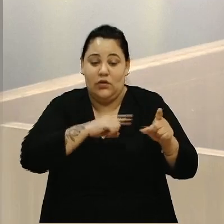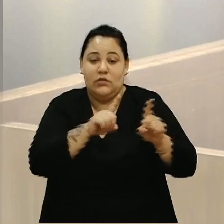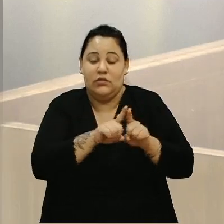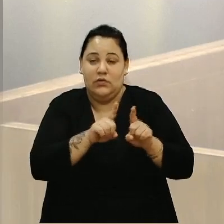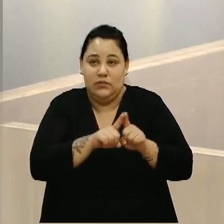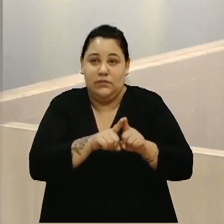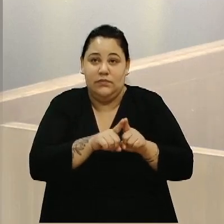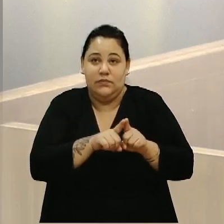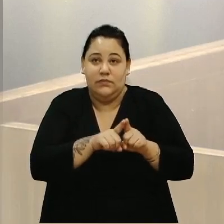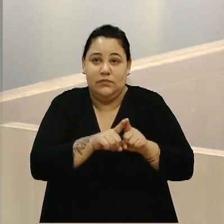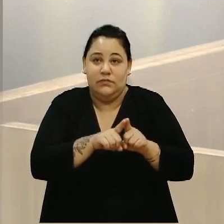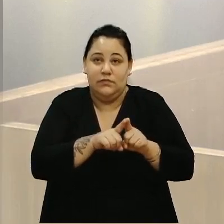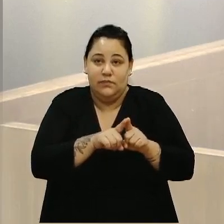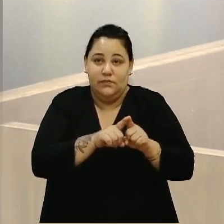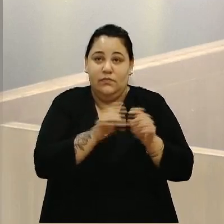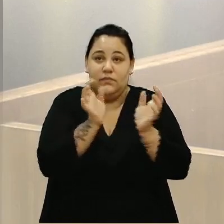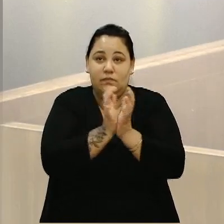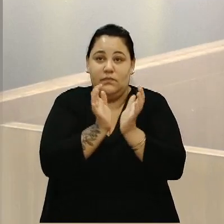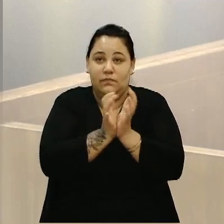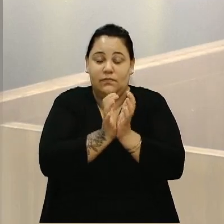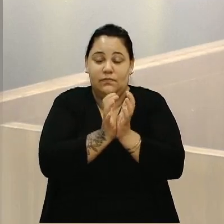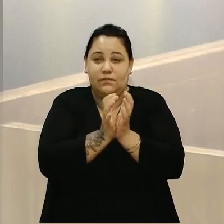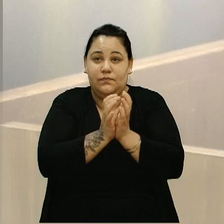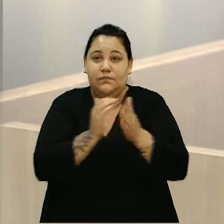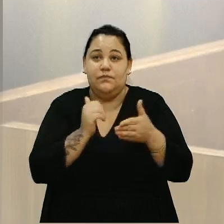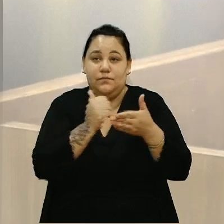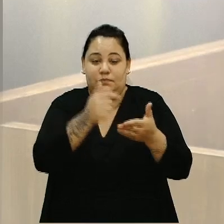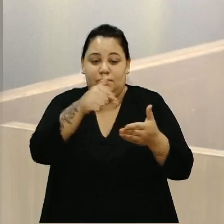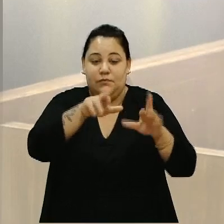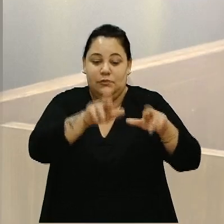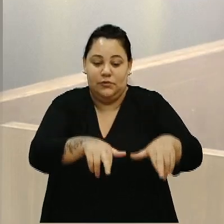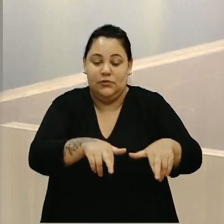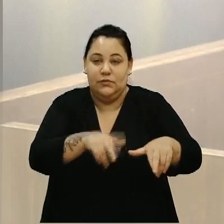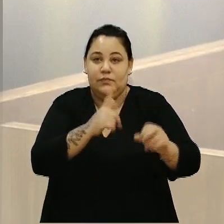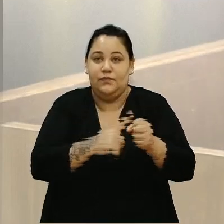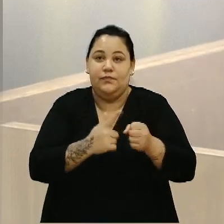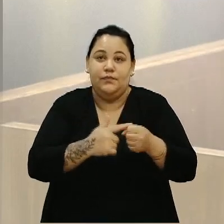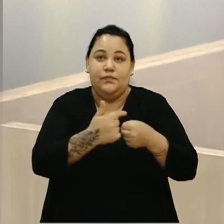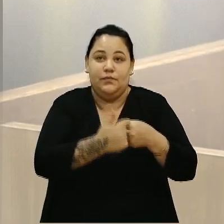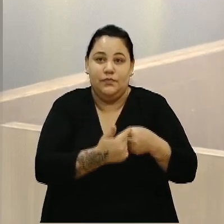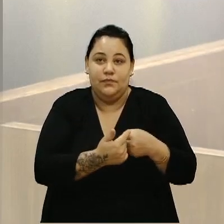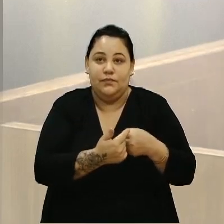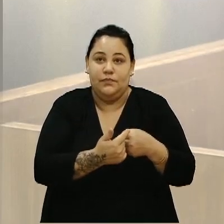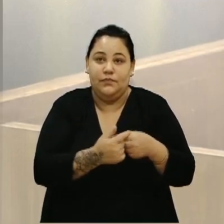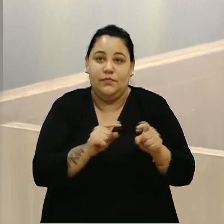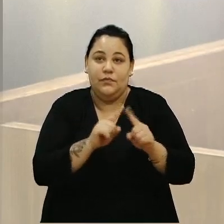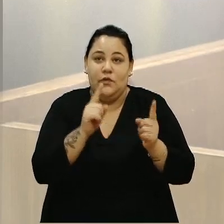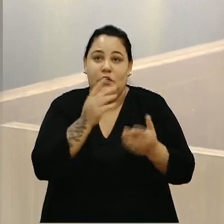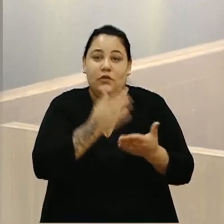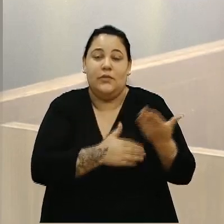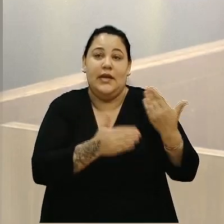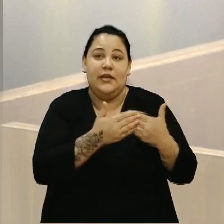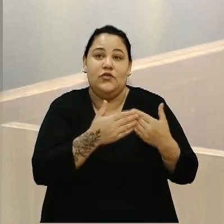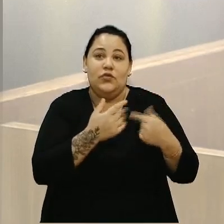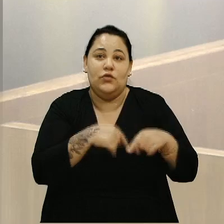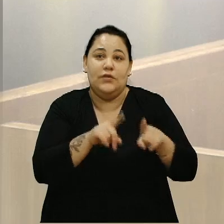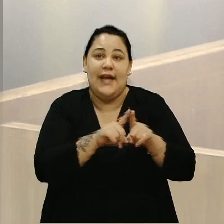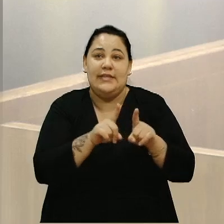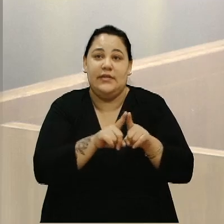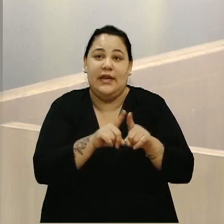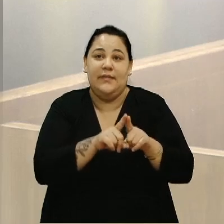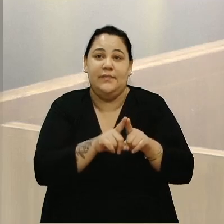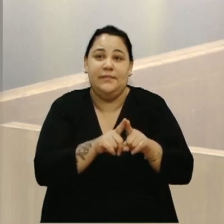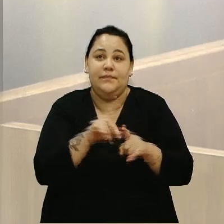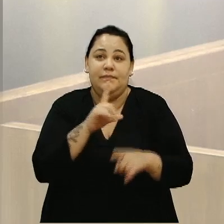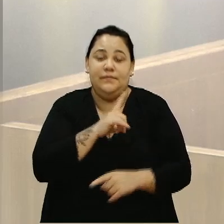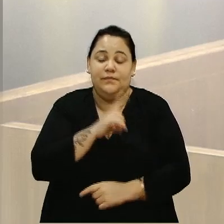enquanto frente parlamentar nesta região, nessa cidade, mas com todas as frentes parlamentares que tem nas outras